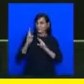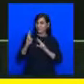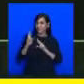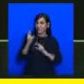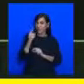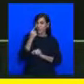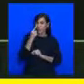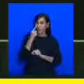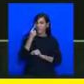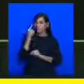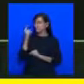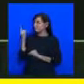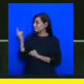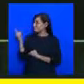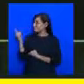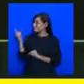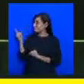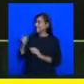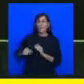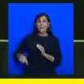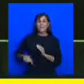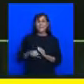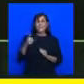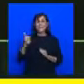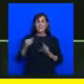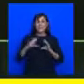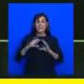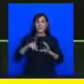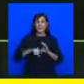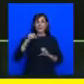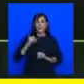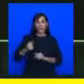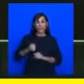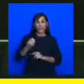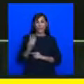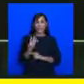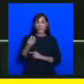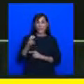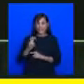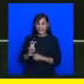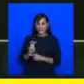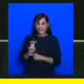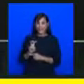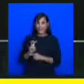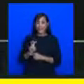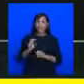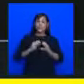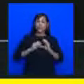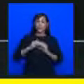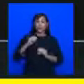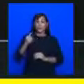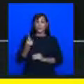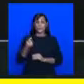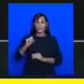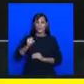vem chegando. Primeira bola sorteada, 45, número 45. Esse é o concurso